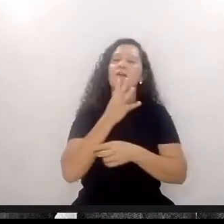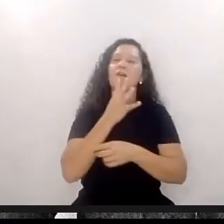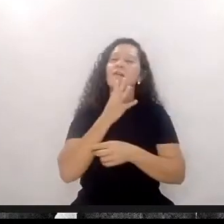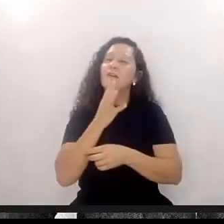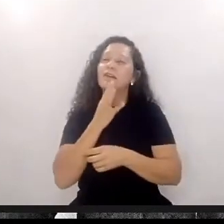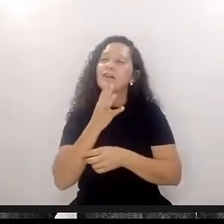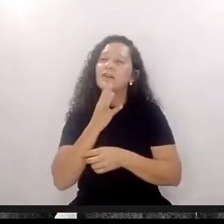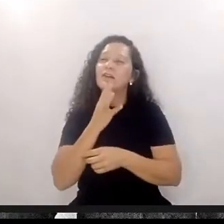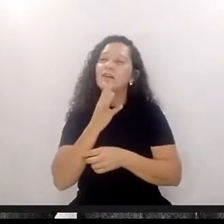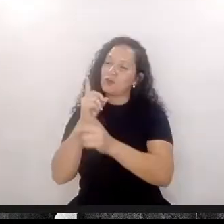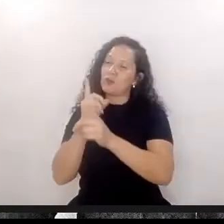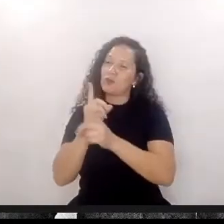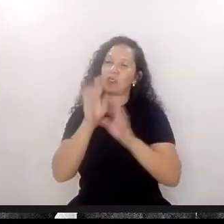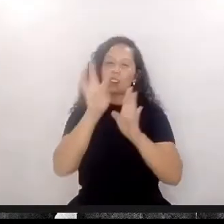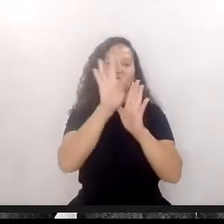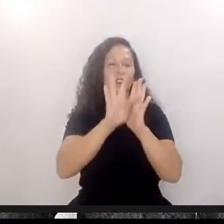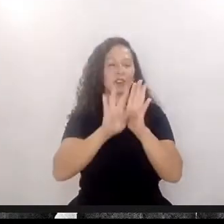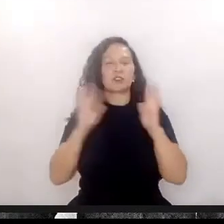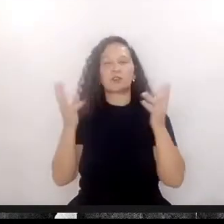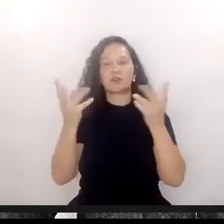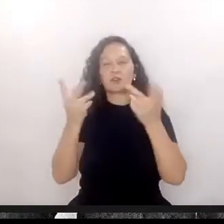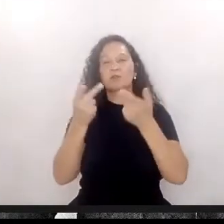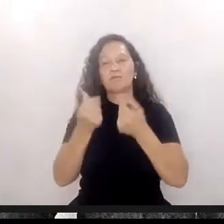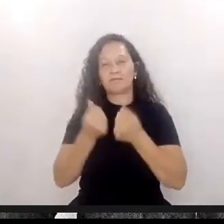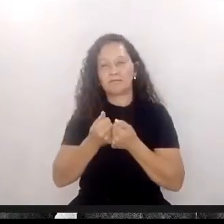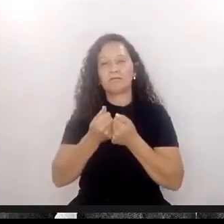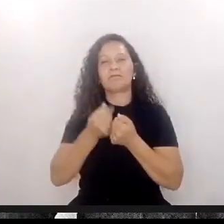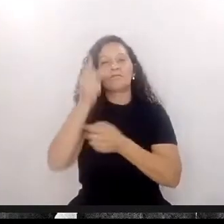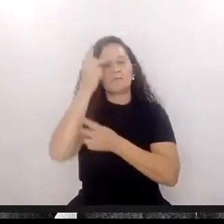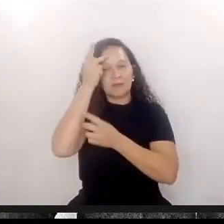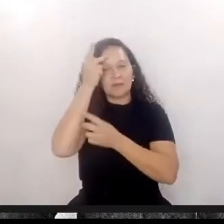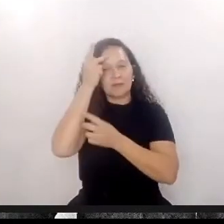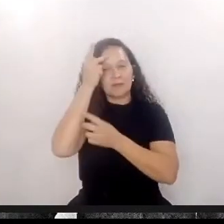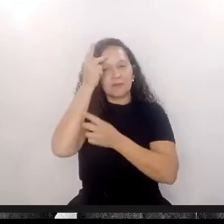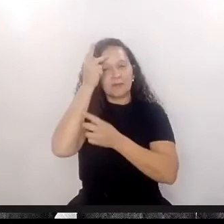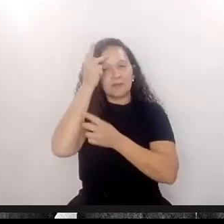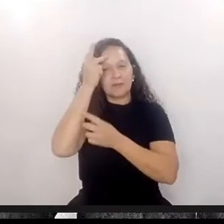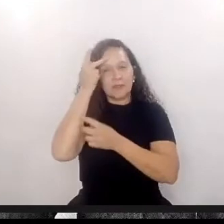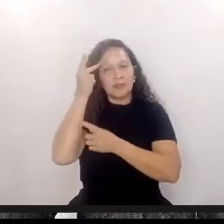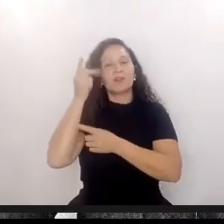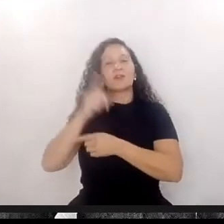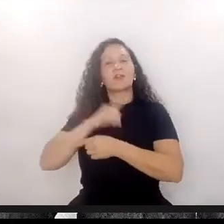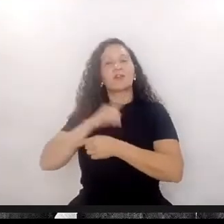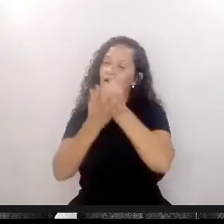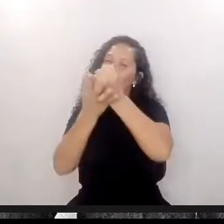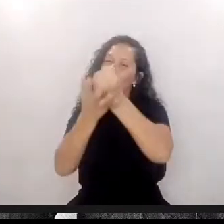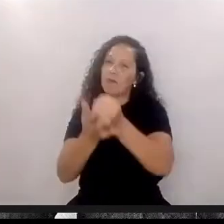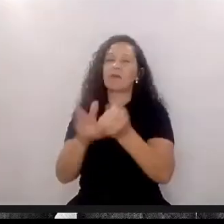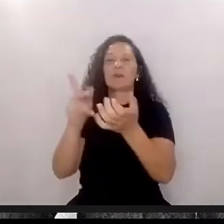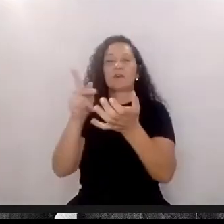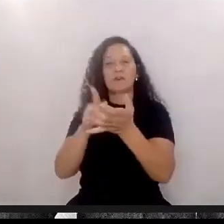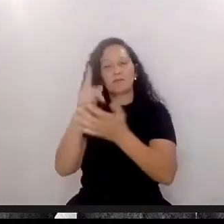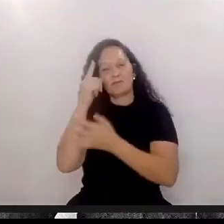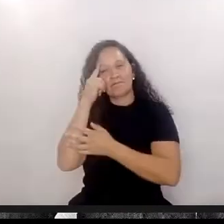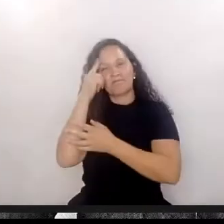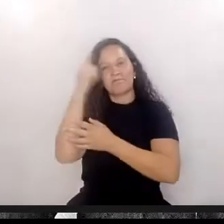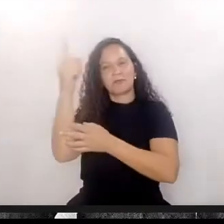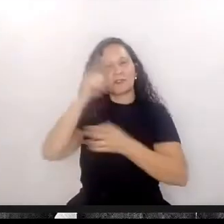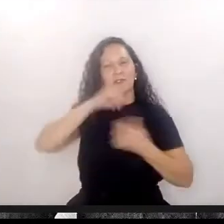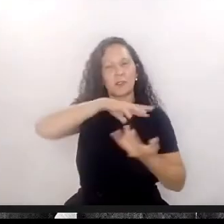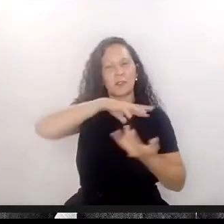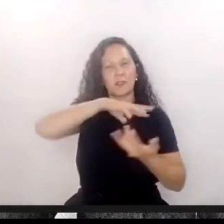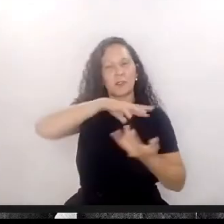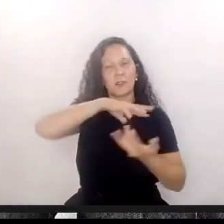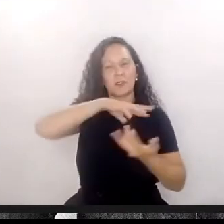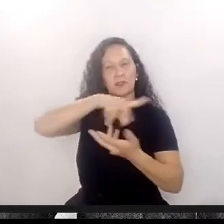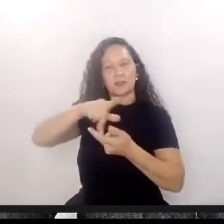incríveis, pessoas que deram contribuições para pensar esse mundo pós-pandemia, e além disso